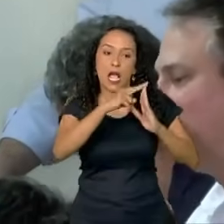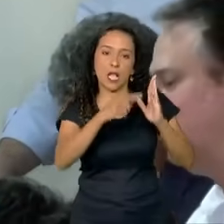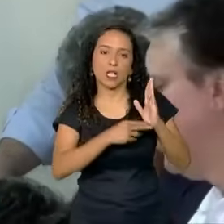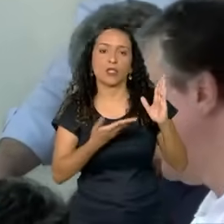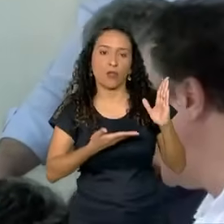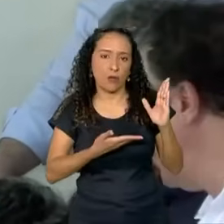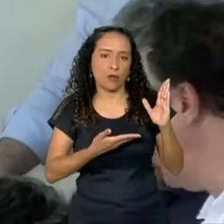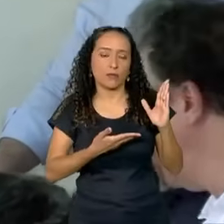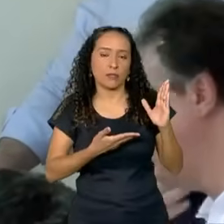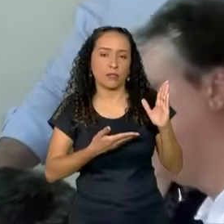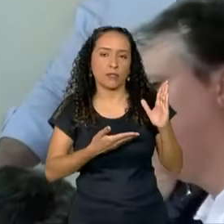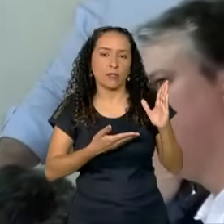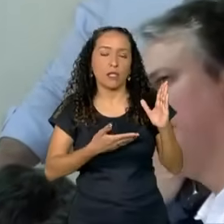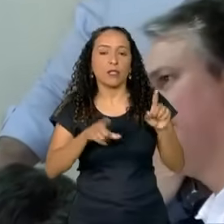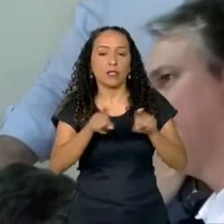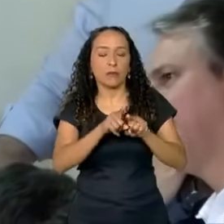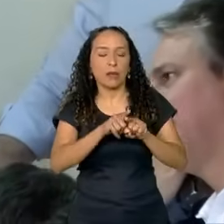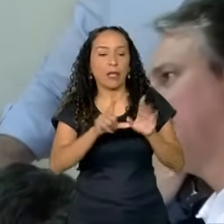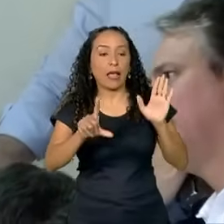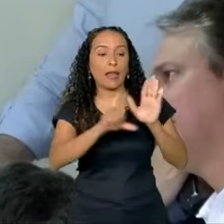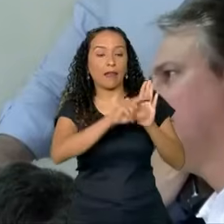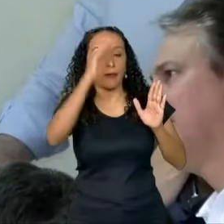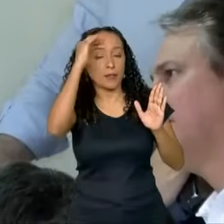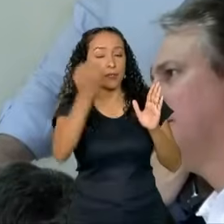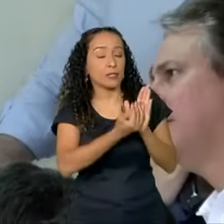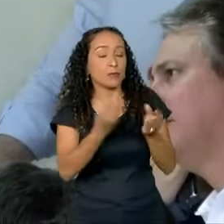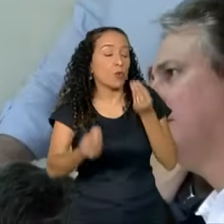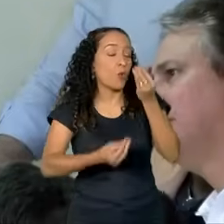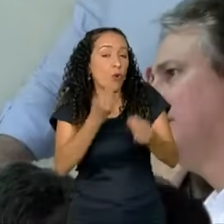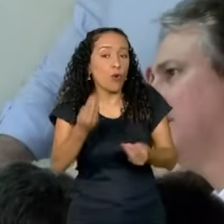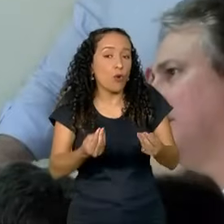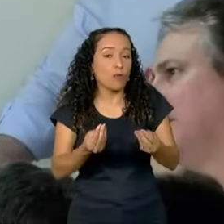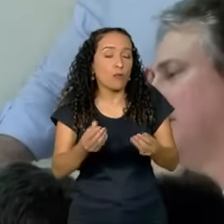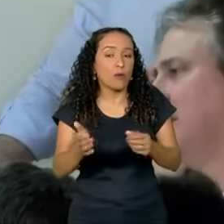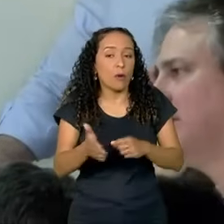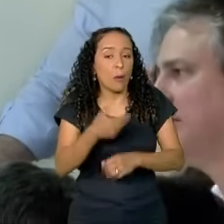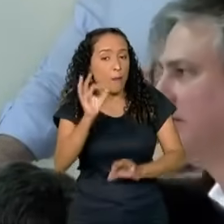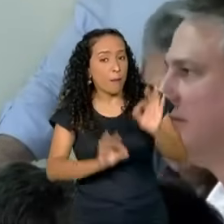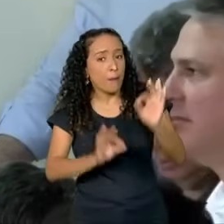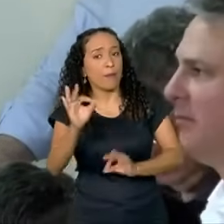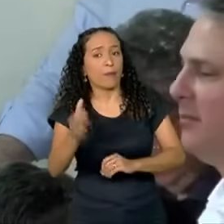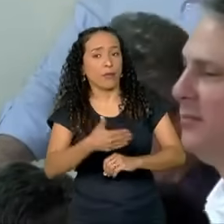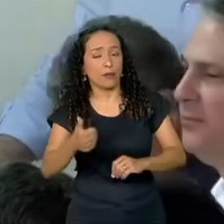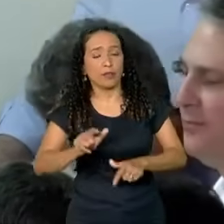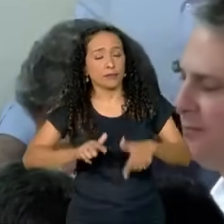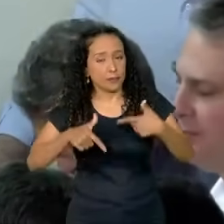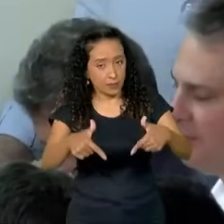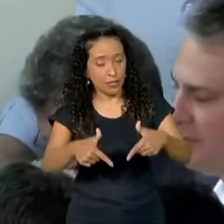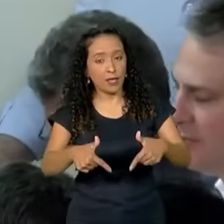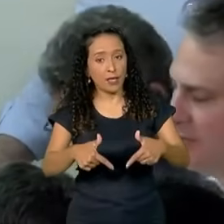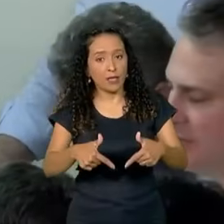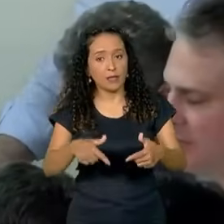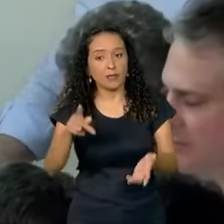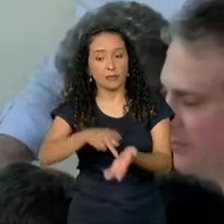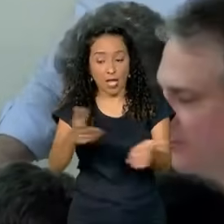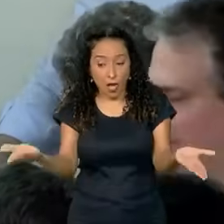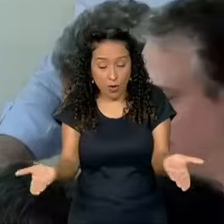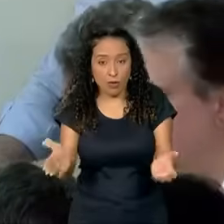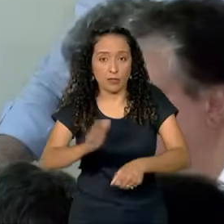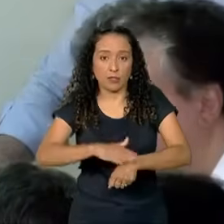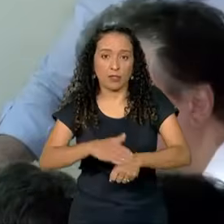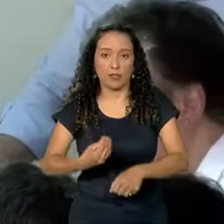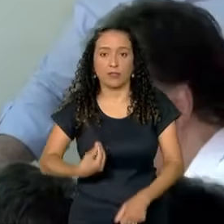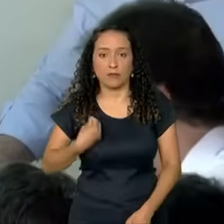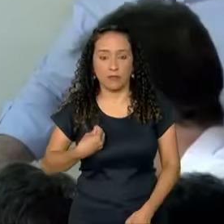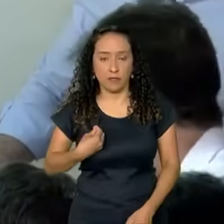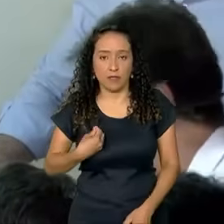para, cumprindo a lei, ver como elas podem serem melhor, né, trabalhadas para as realidades novas que nós estamos